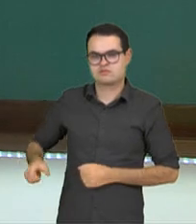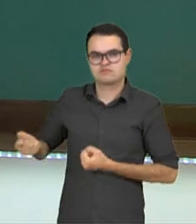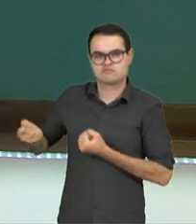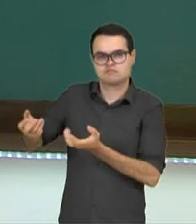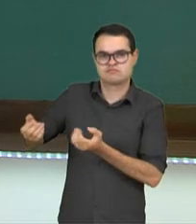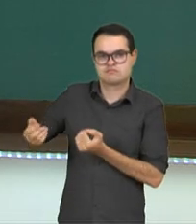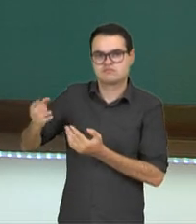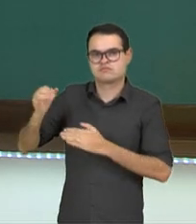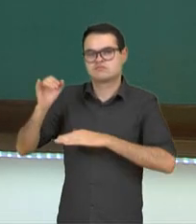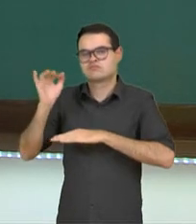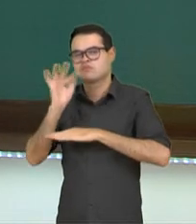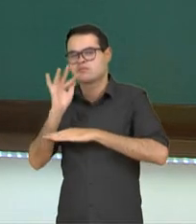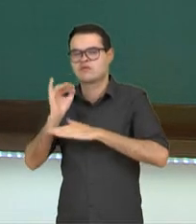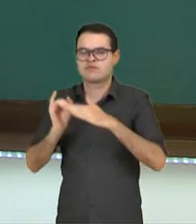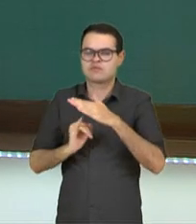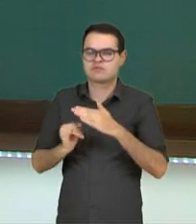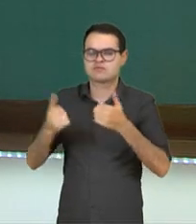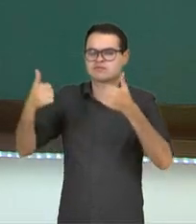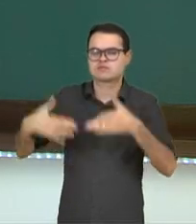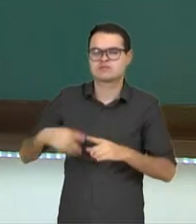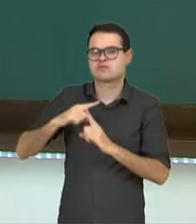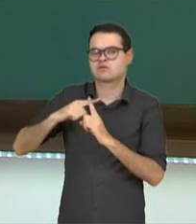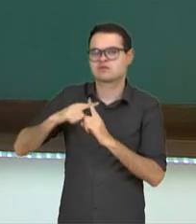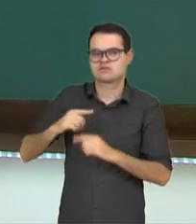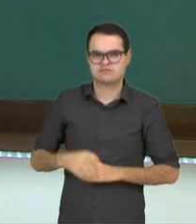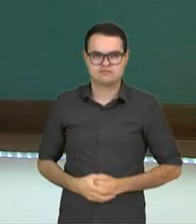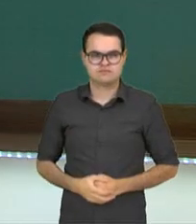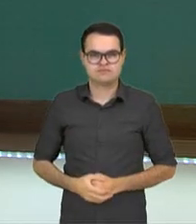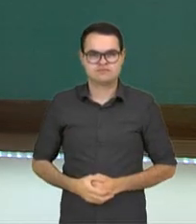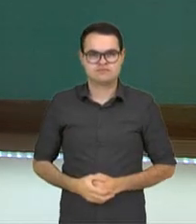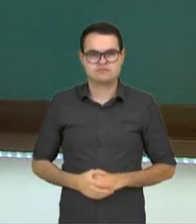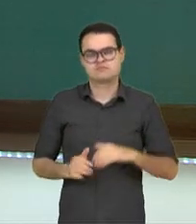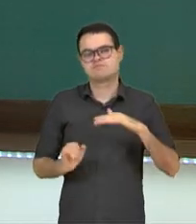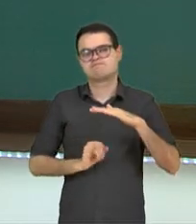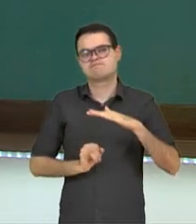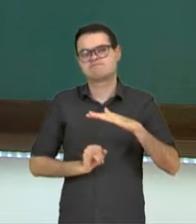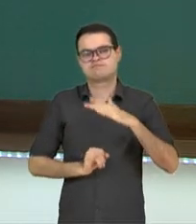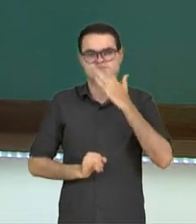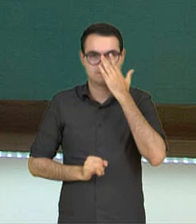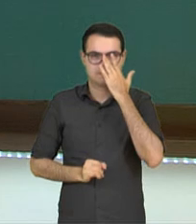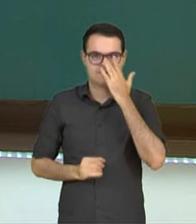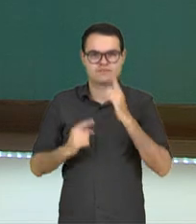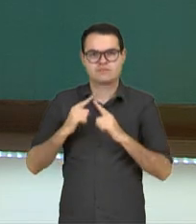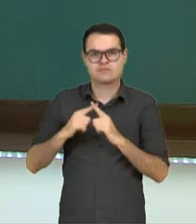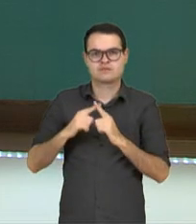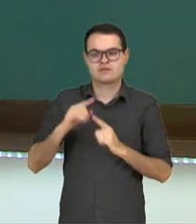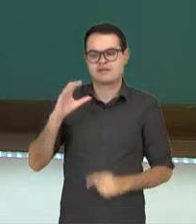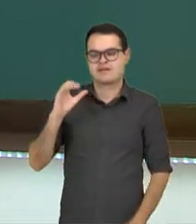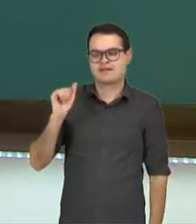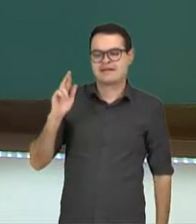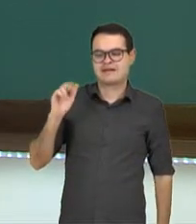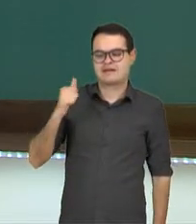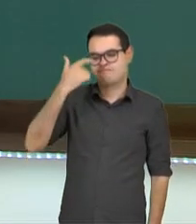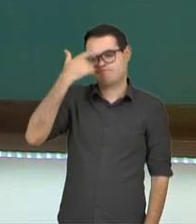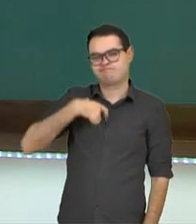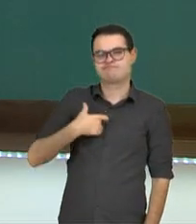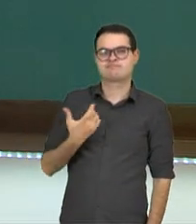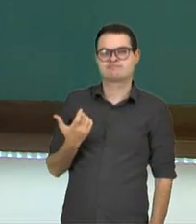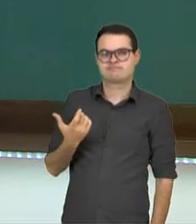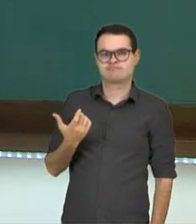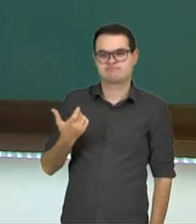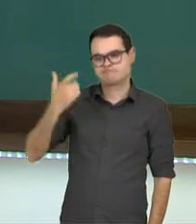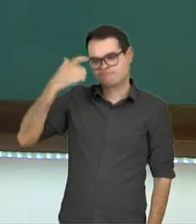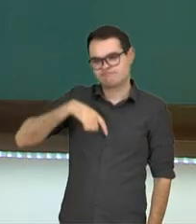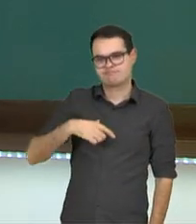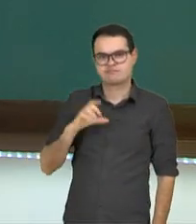é formal ou informal? Explique por quê, tá? É informal, gente. O uso da palavra cara, tá? É